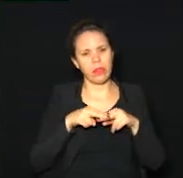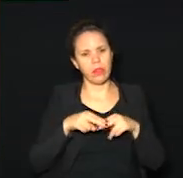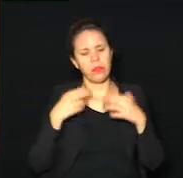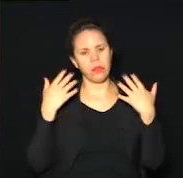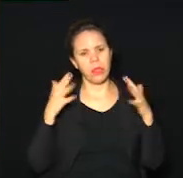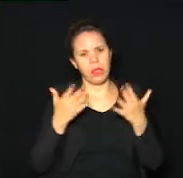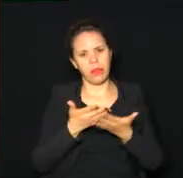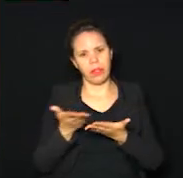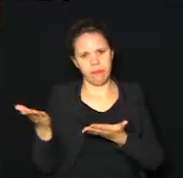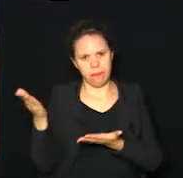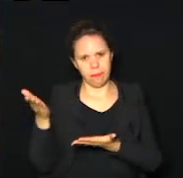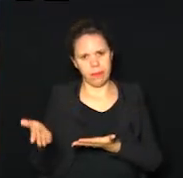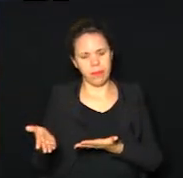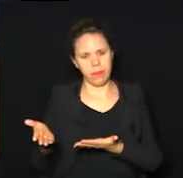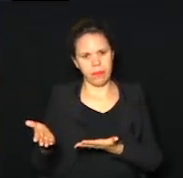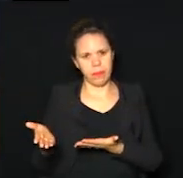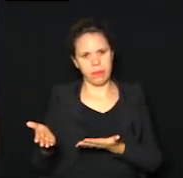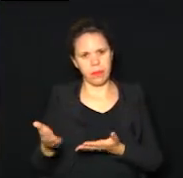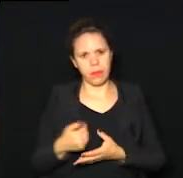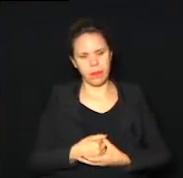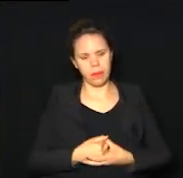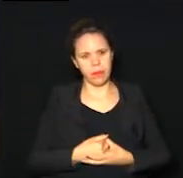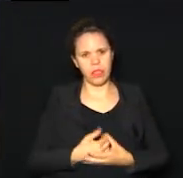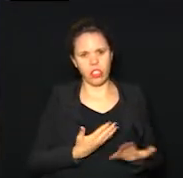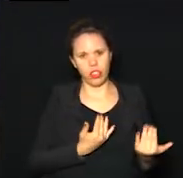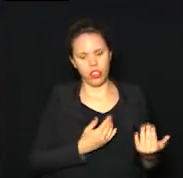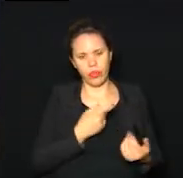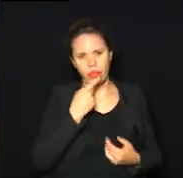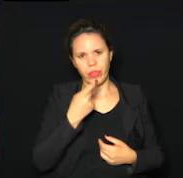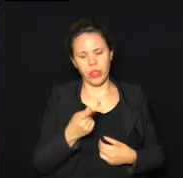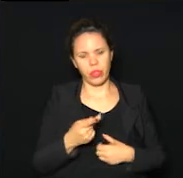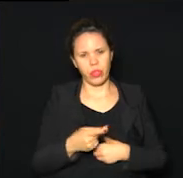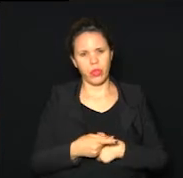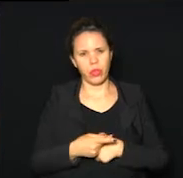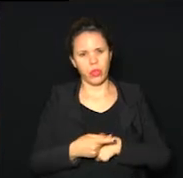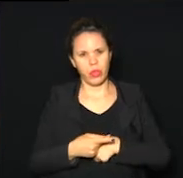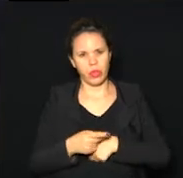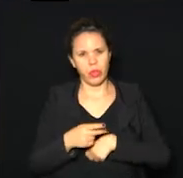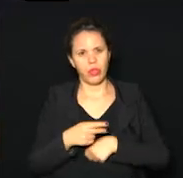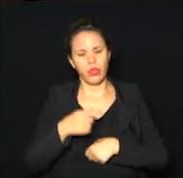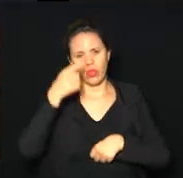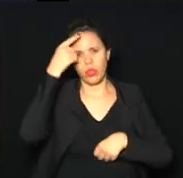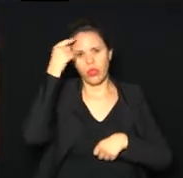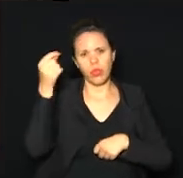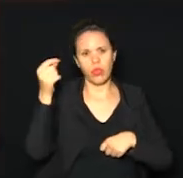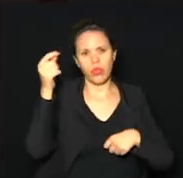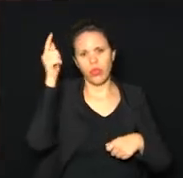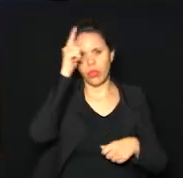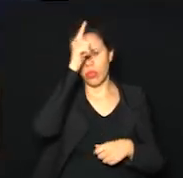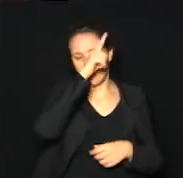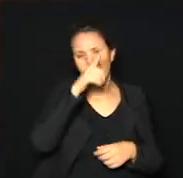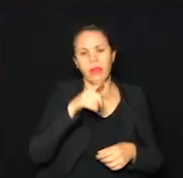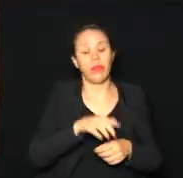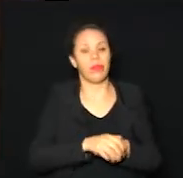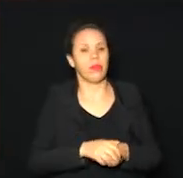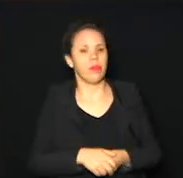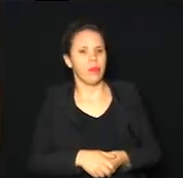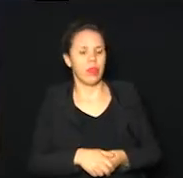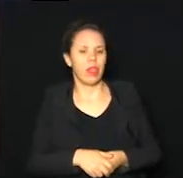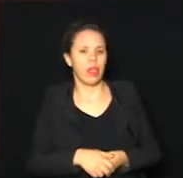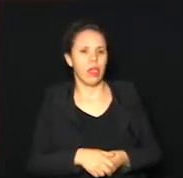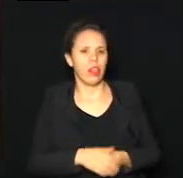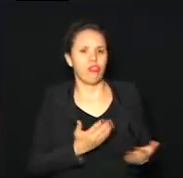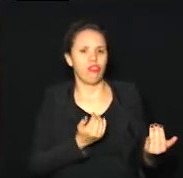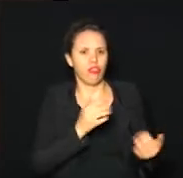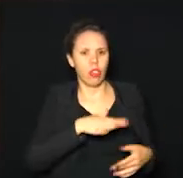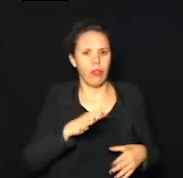parabenizei você. Pior que 2 jovens, né? O segundo debate que eu participei, o outro foi com o Gustavo Pedro. Essa molecadinha, né, Toninho? A gente chama de molecadinha, mas está